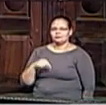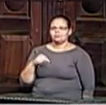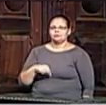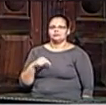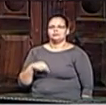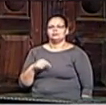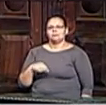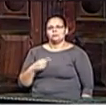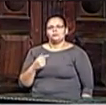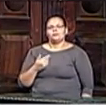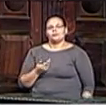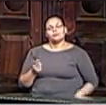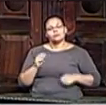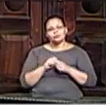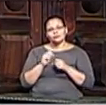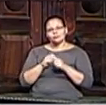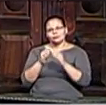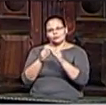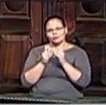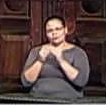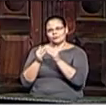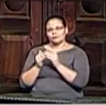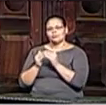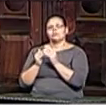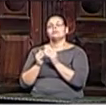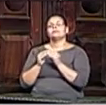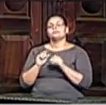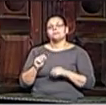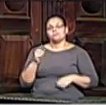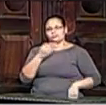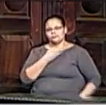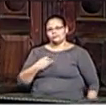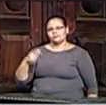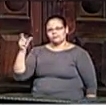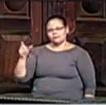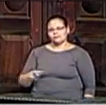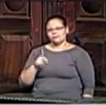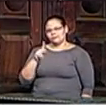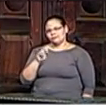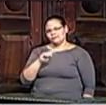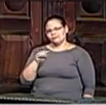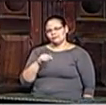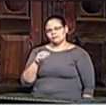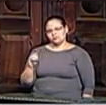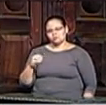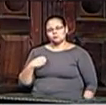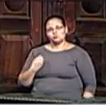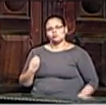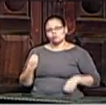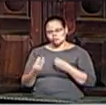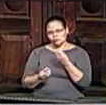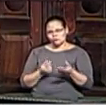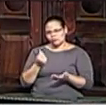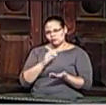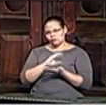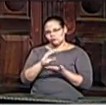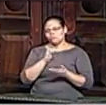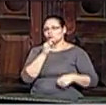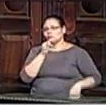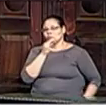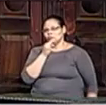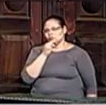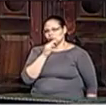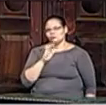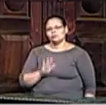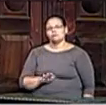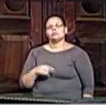reiteradas vezes, fazemos um pedido e um apelo para que o governador Pezão possa destinar mais recursos, por exemplo, para